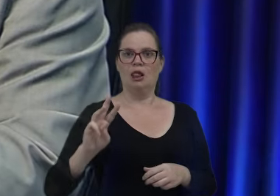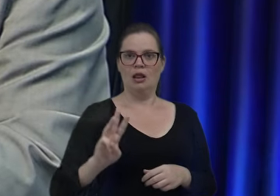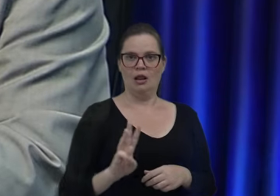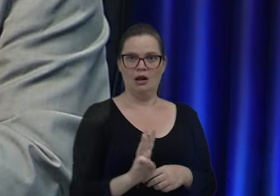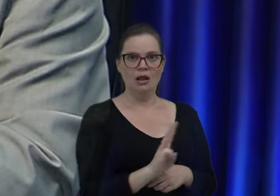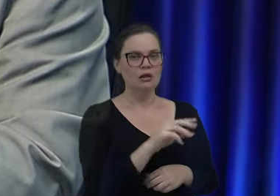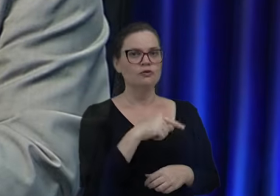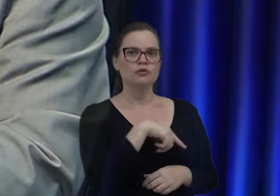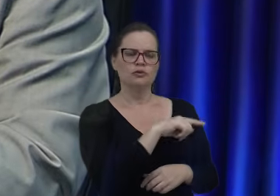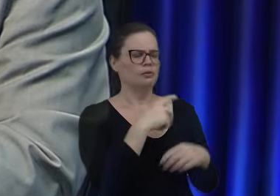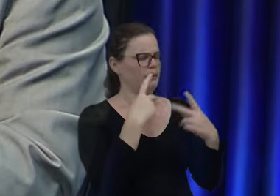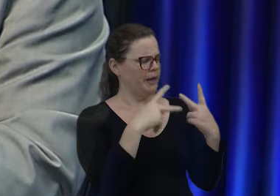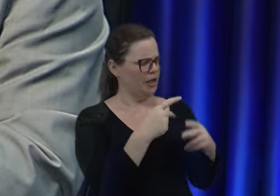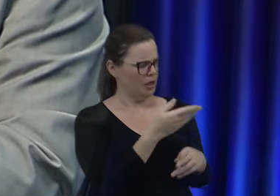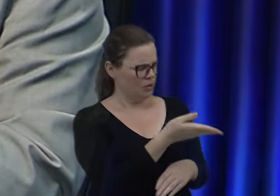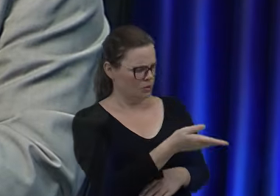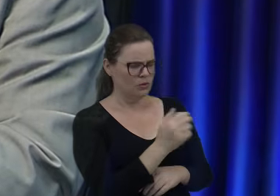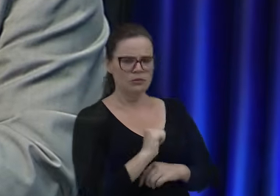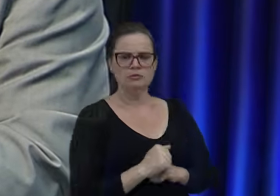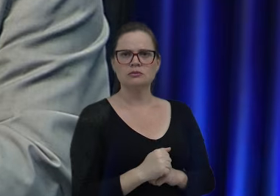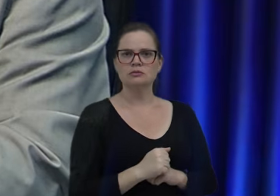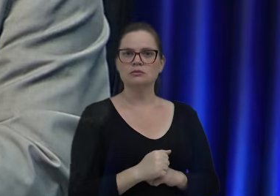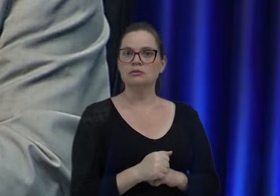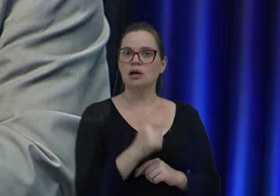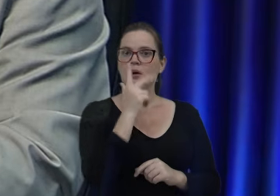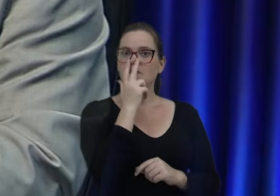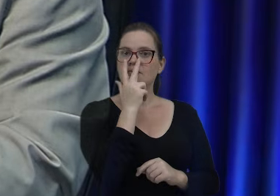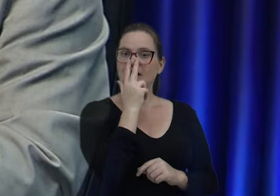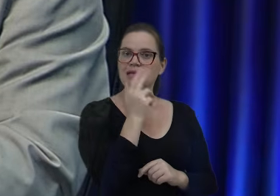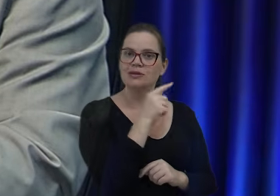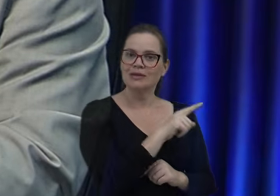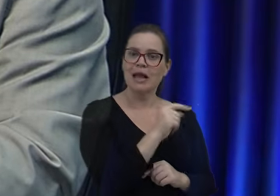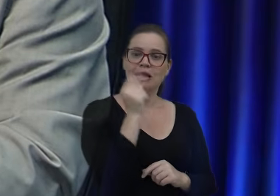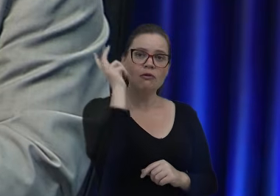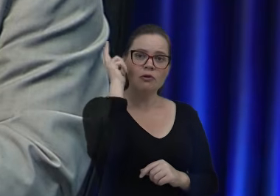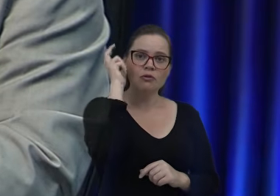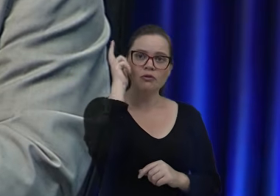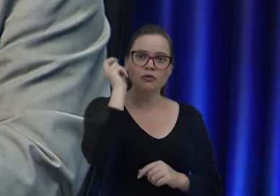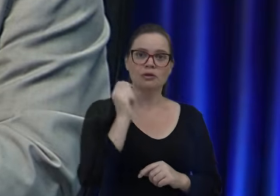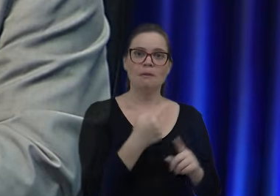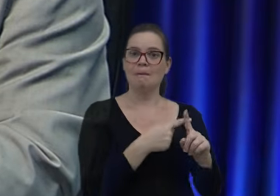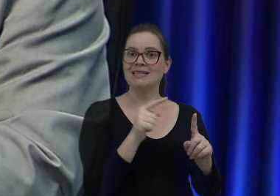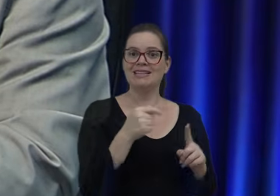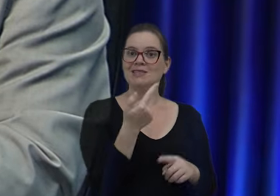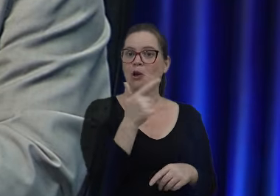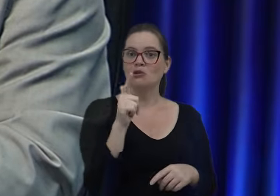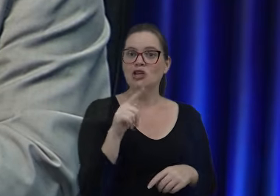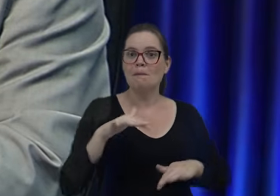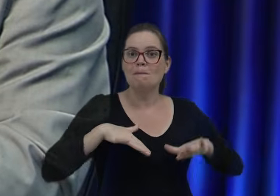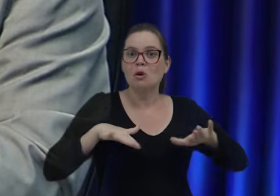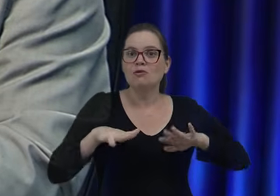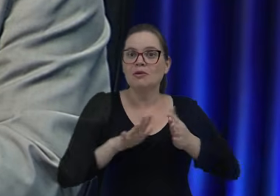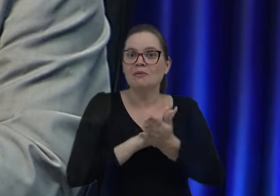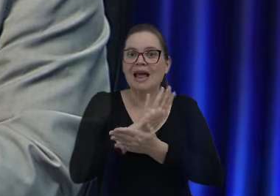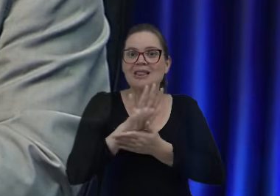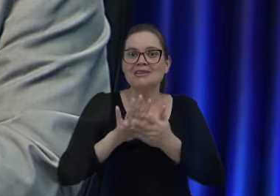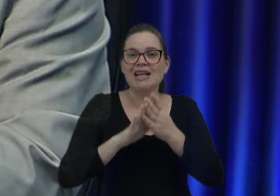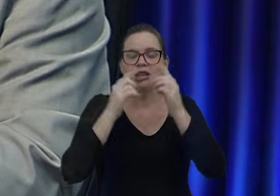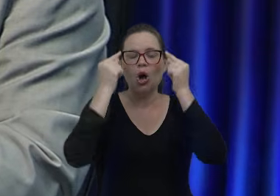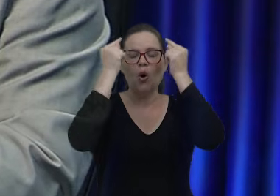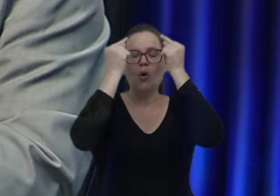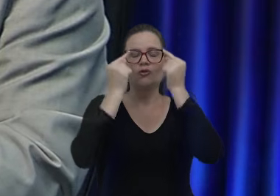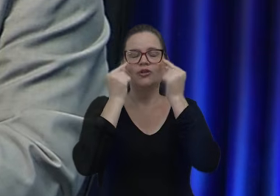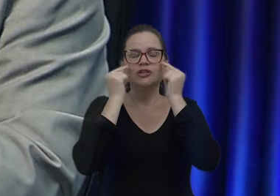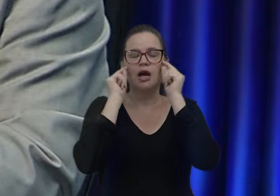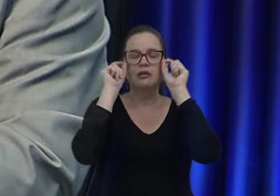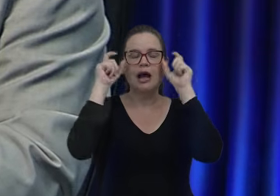e pregou para ele como se ele estivesse ouvindo. Aí não tinha nenhum sinal, nenhum olho fechado,